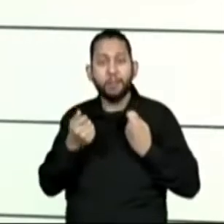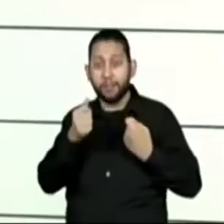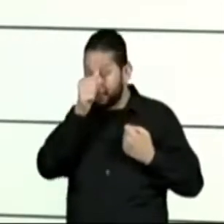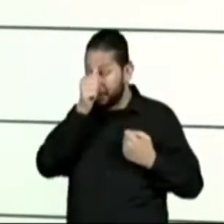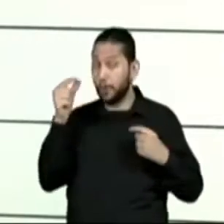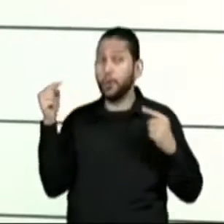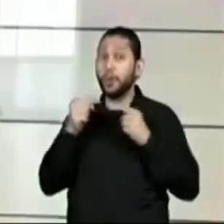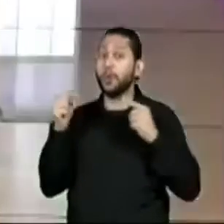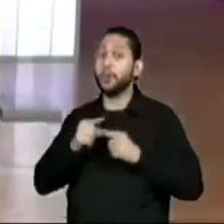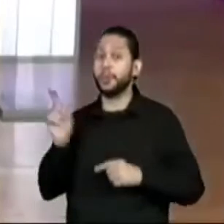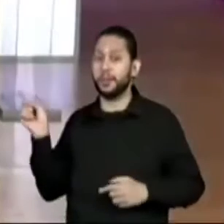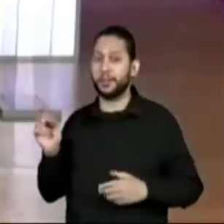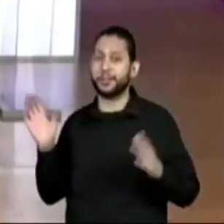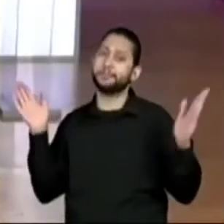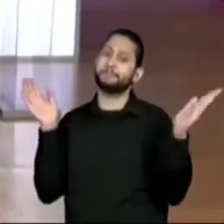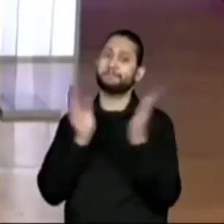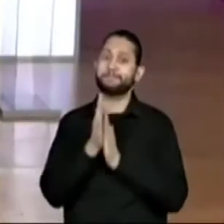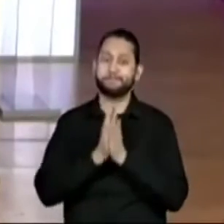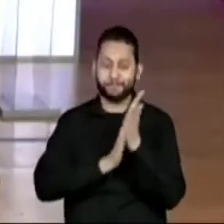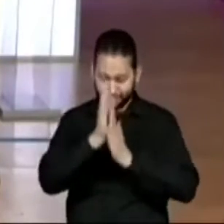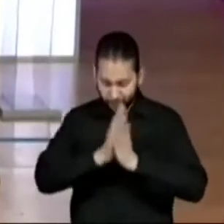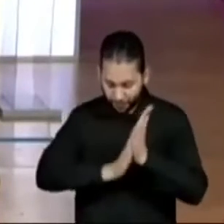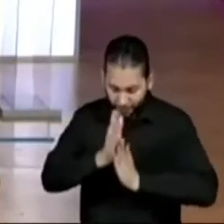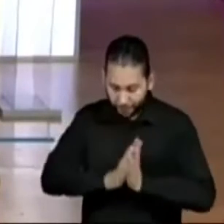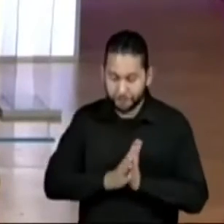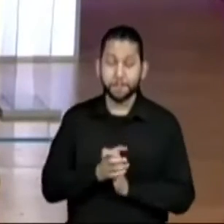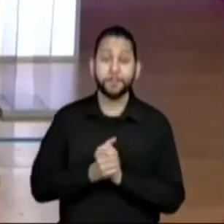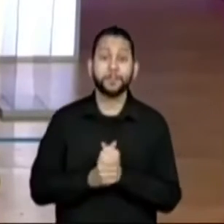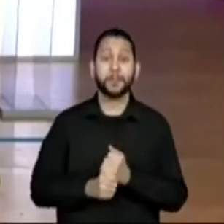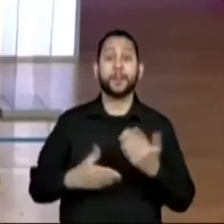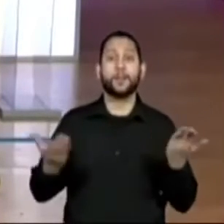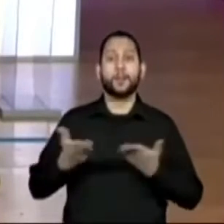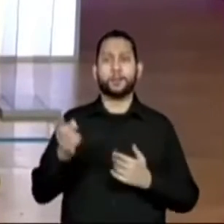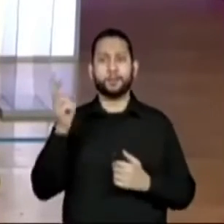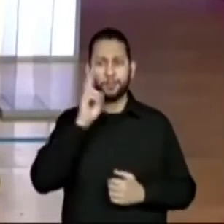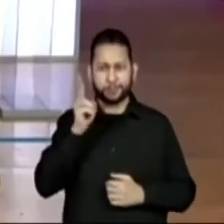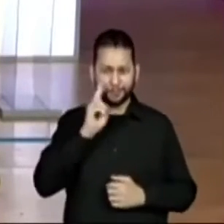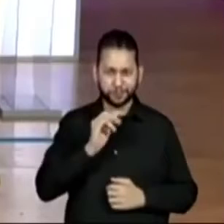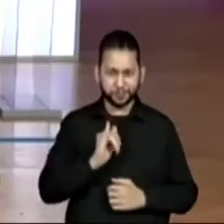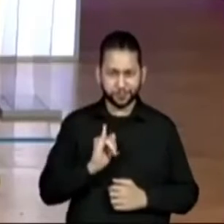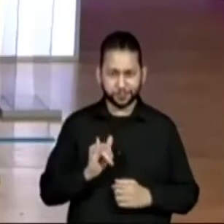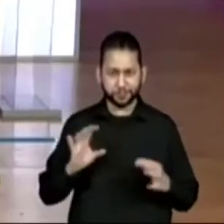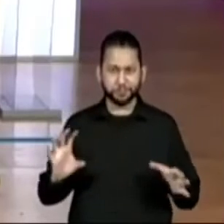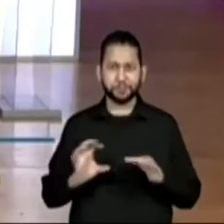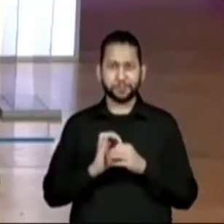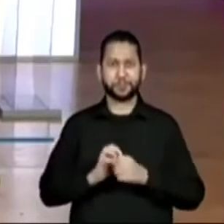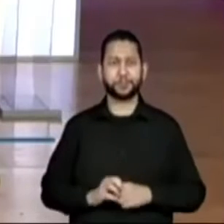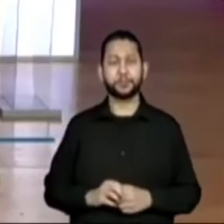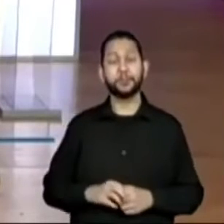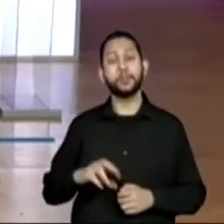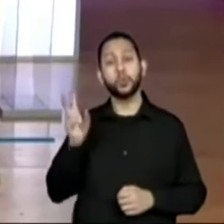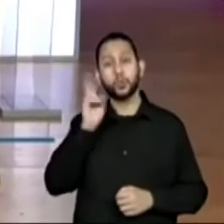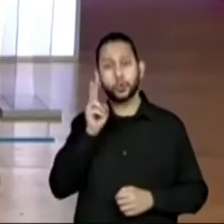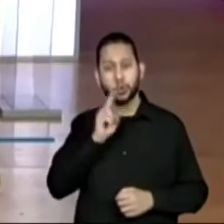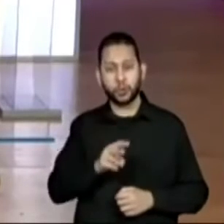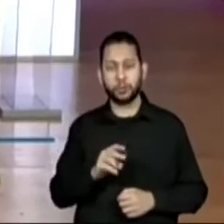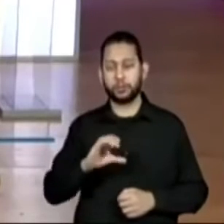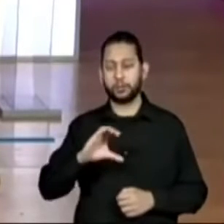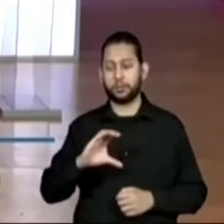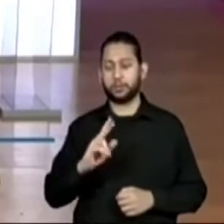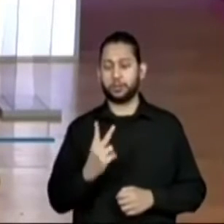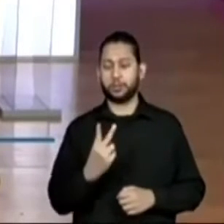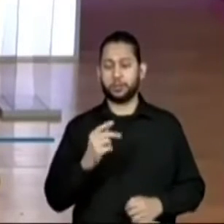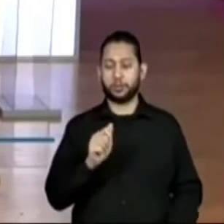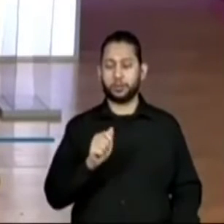Então, agora nós vamos resgatar na nossa imaginação a história da Chapeuzinho Vermelho. Nessa história, quais são